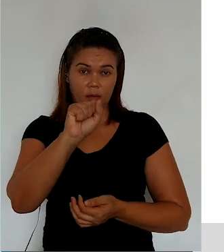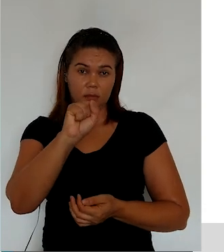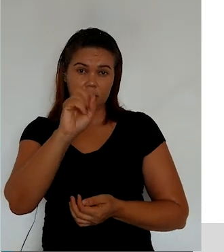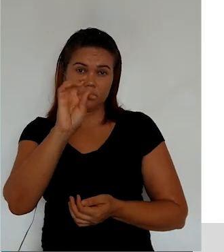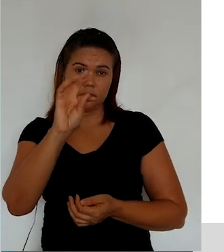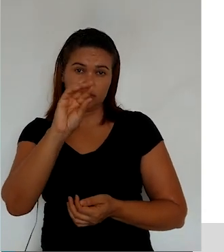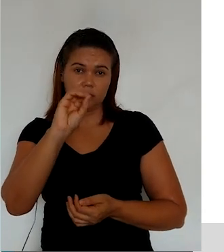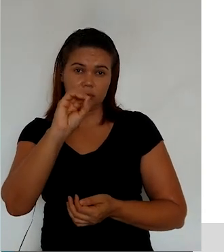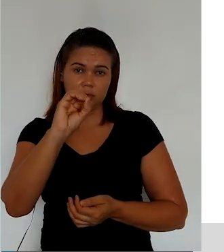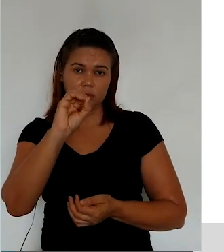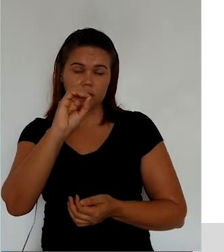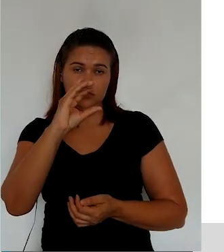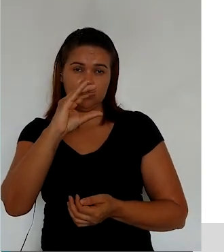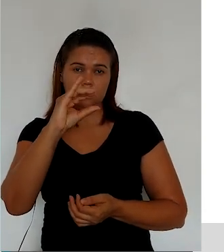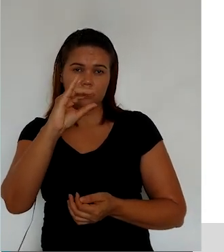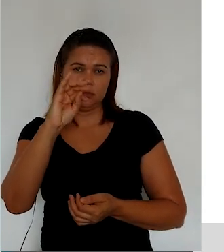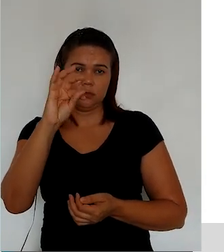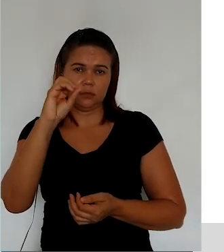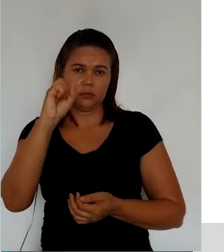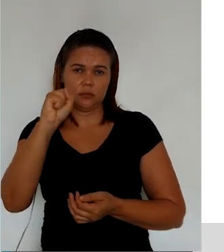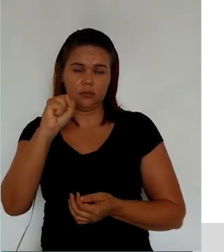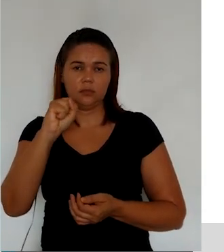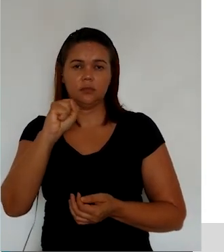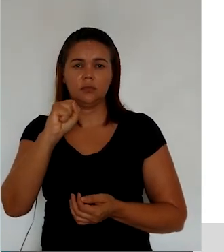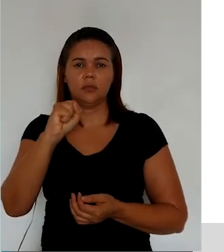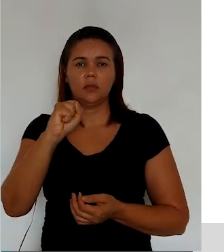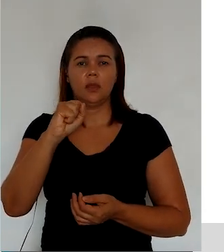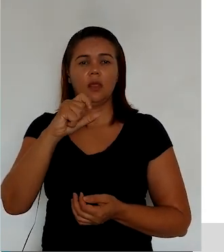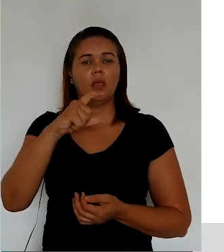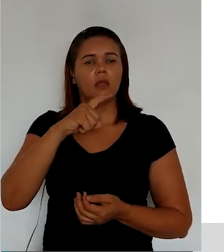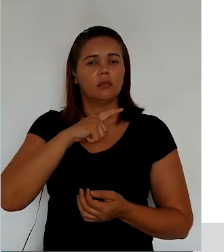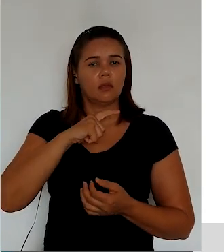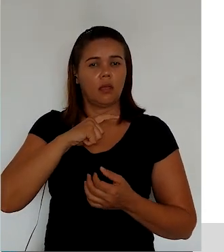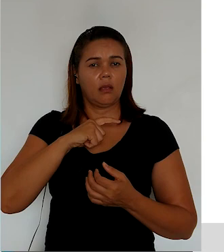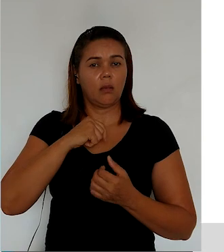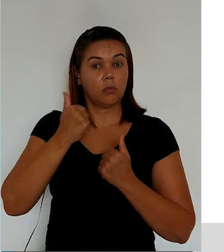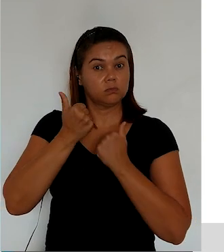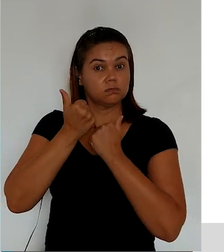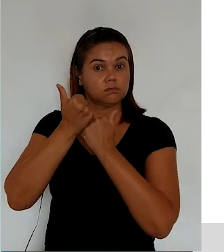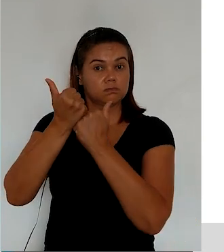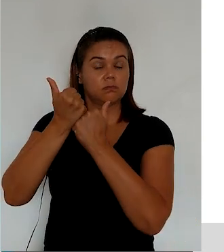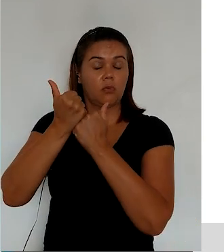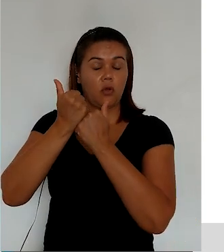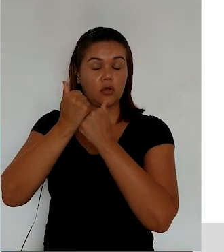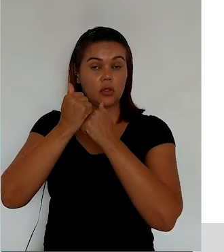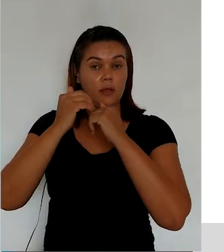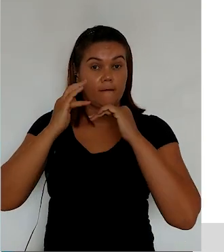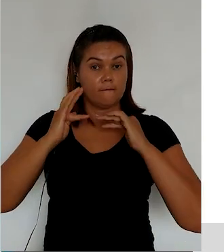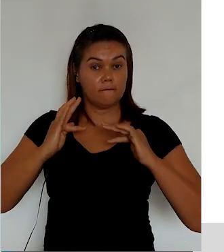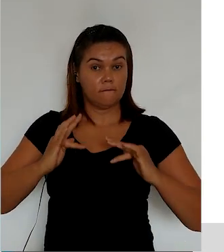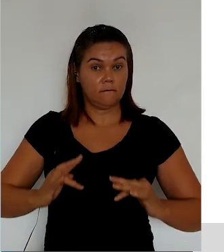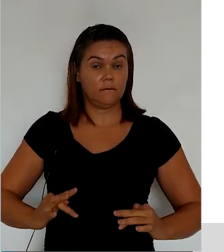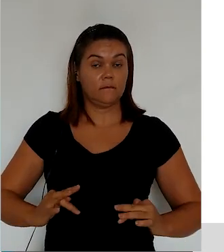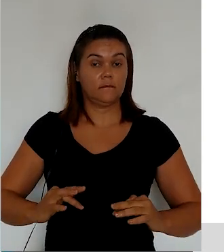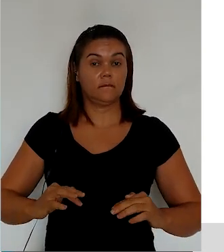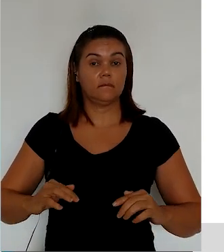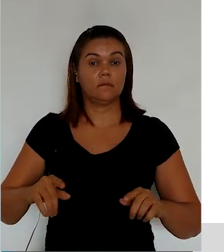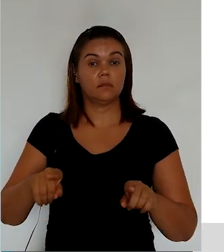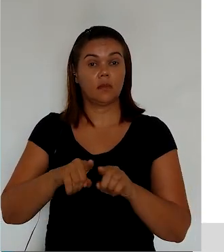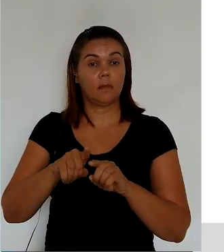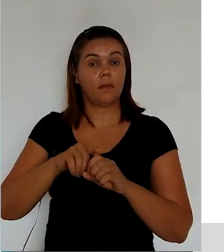Os astrócitos são células que promovem o suporte físico e metabólico aos